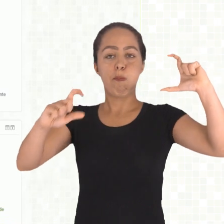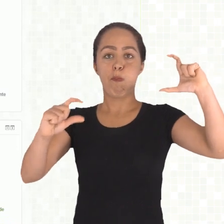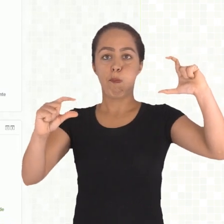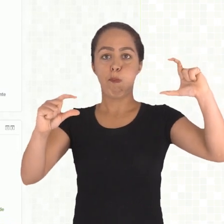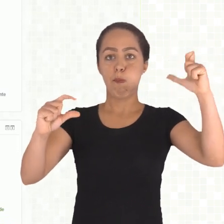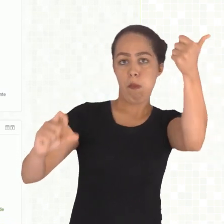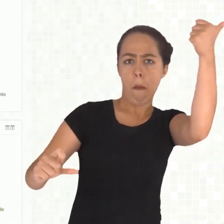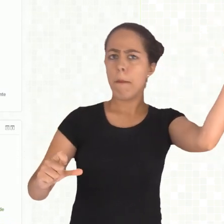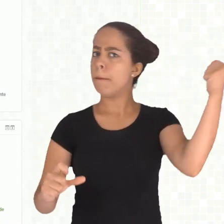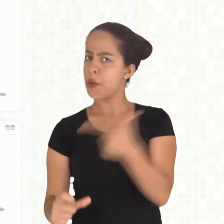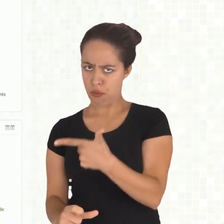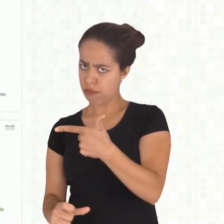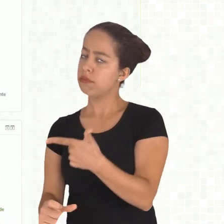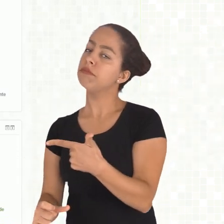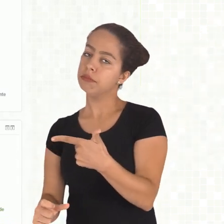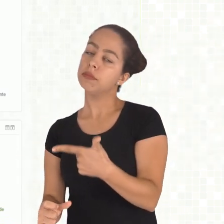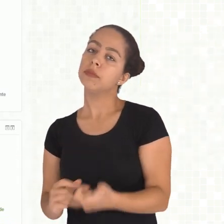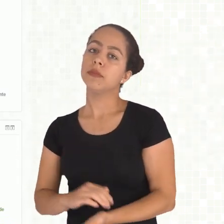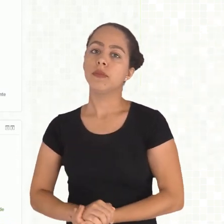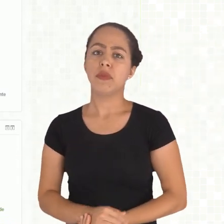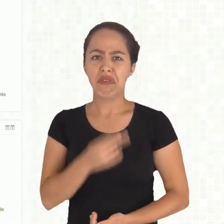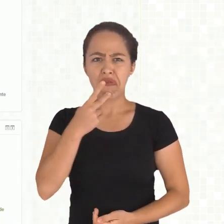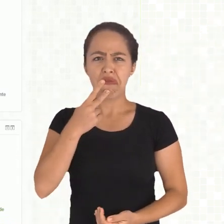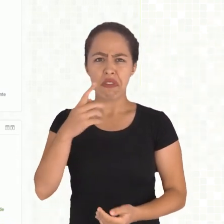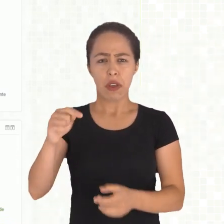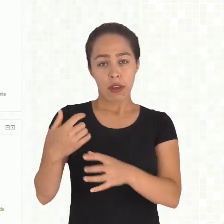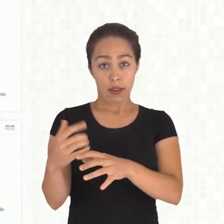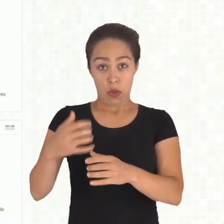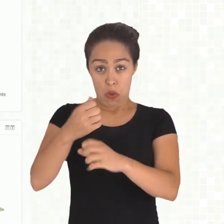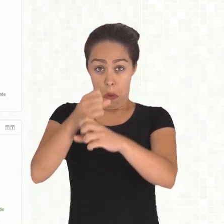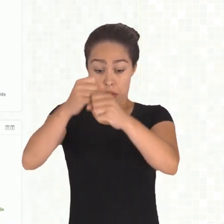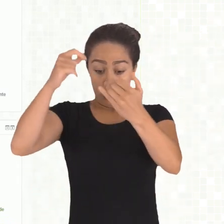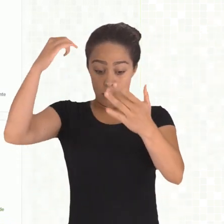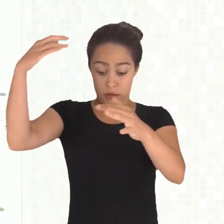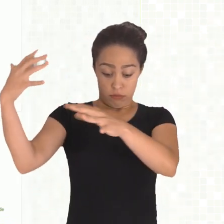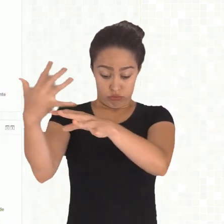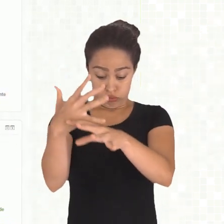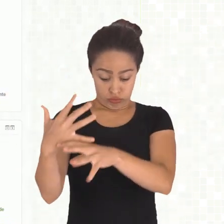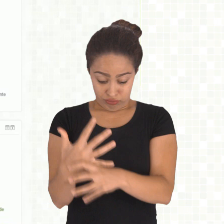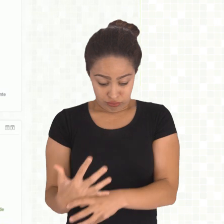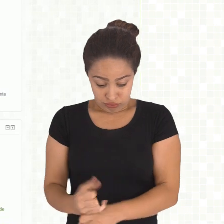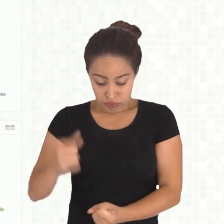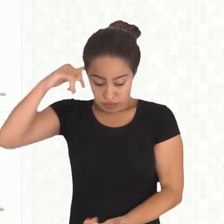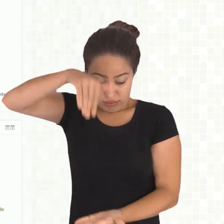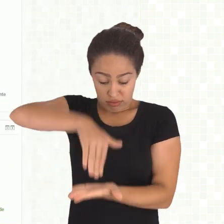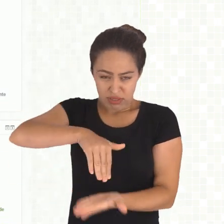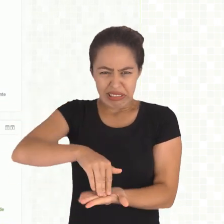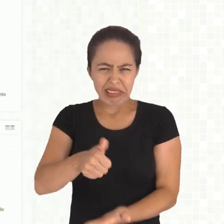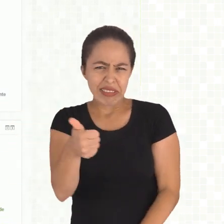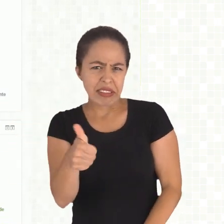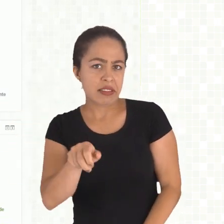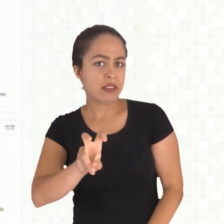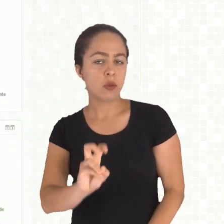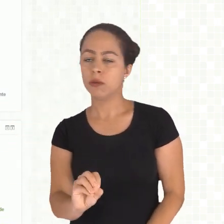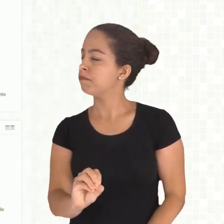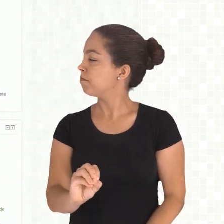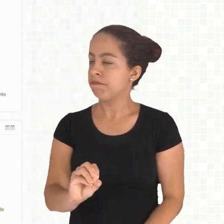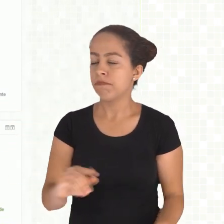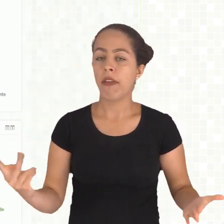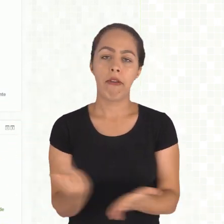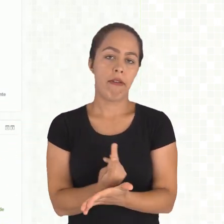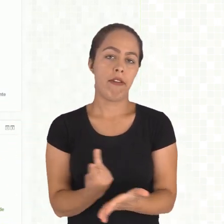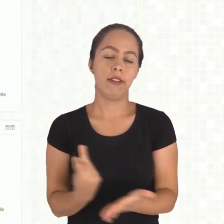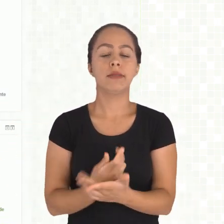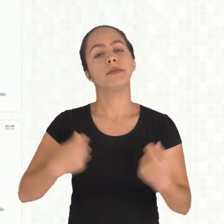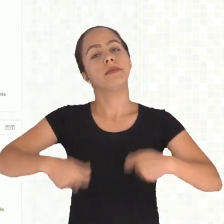de notas, está somando 150 pontos, e não é o correto. O correto aqui no nosso caso é que ele some 100 pontos, tá certo? Então o que nós